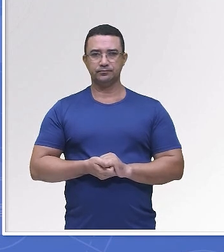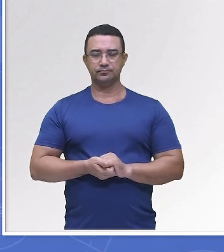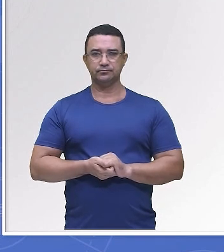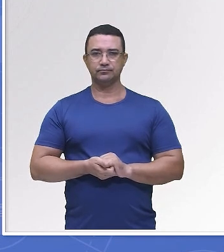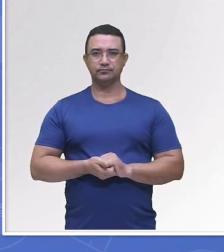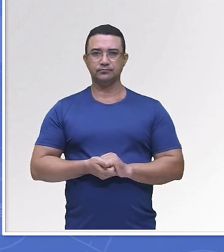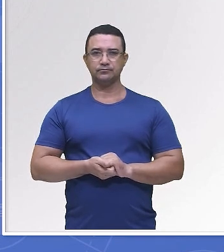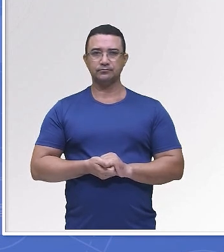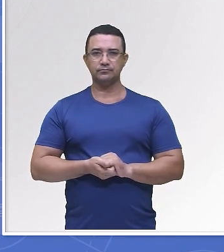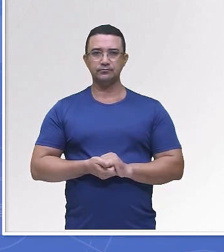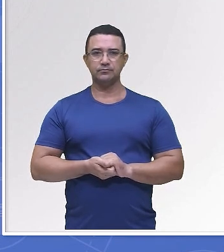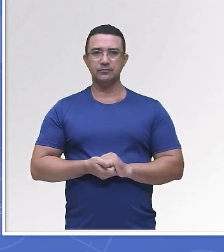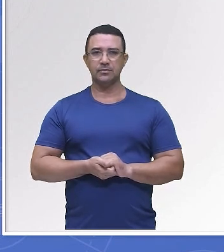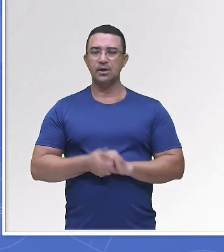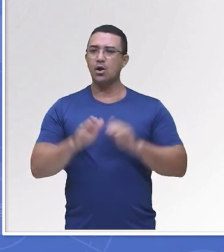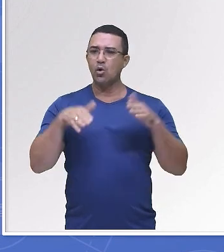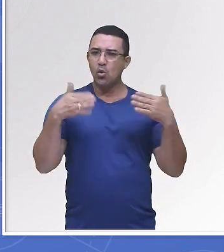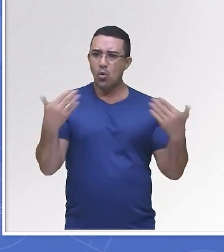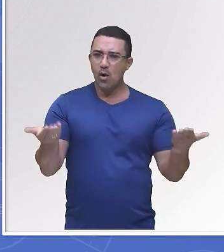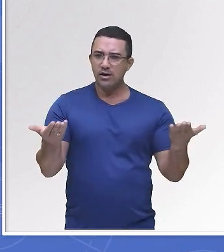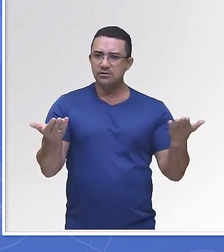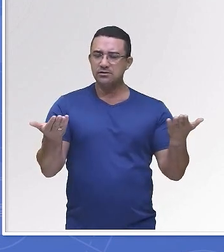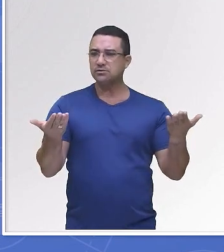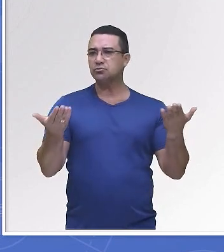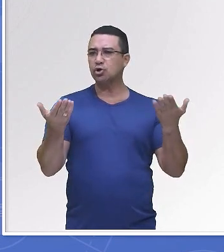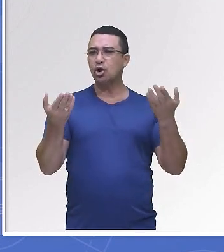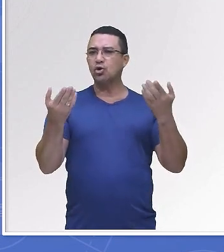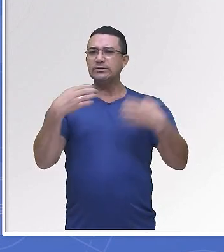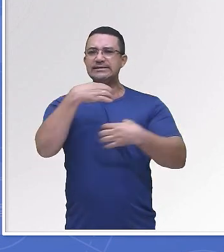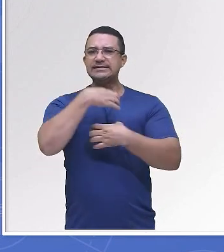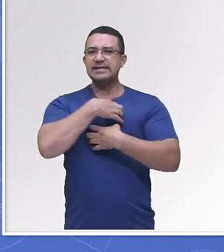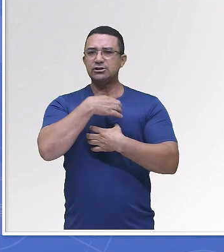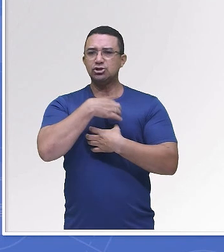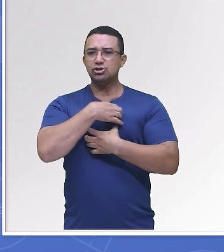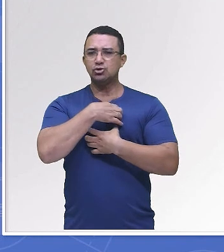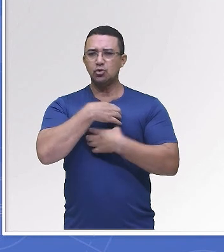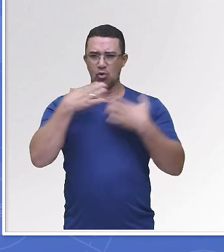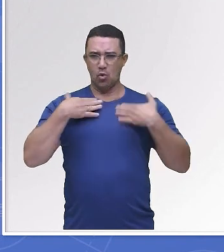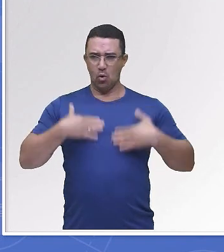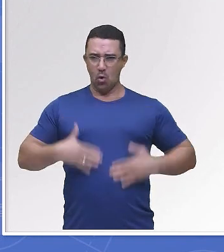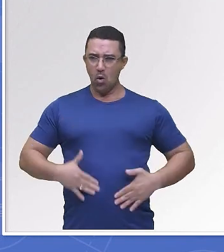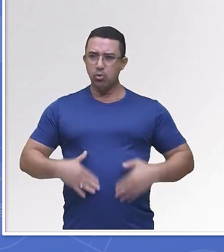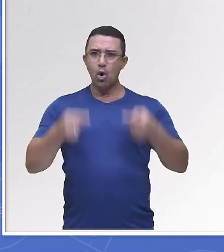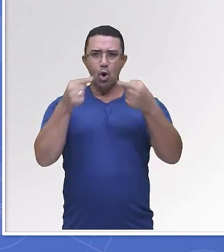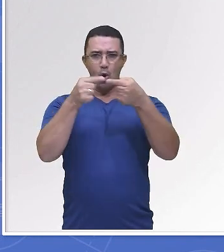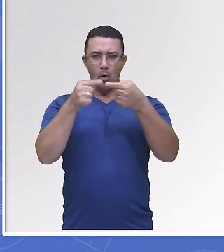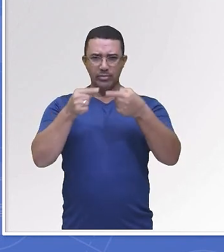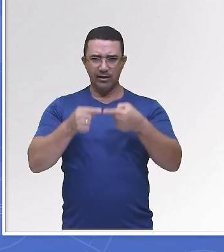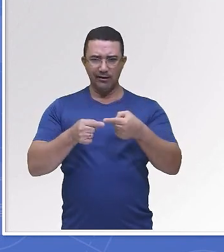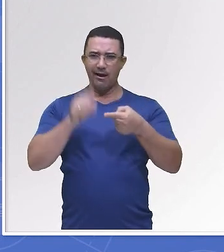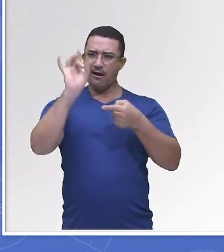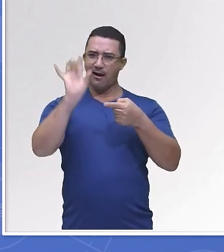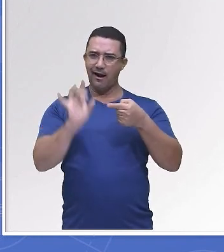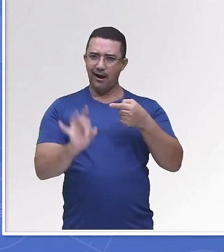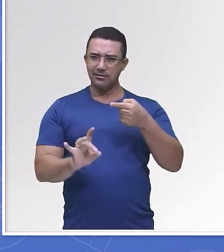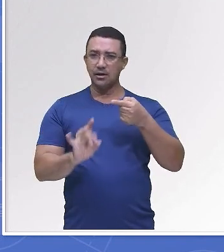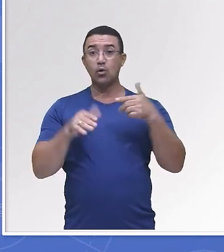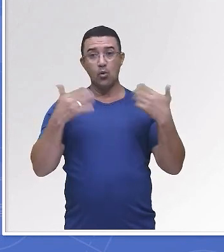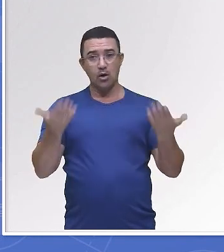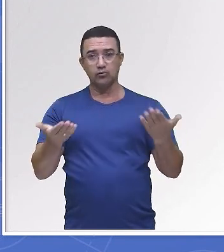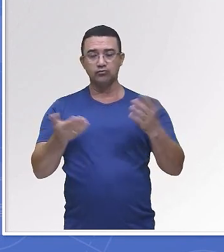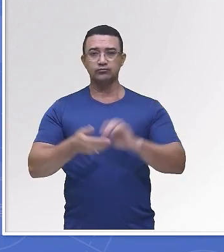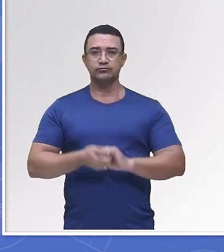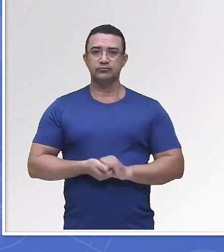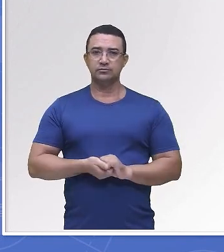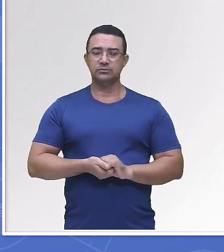seguinte, quais os órgãos de sentido estariam sendo acionados em cada um, tá bom? Então, olhem aí. Sob a